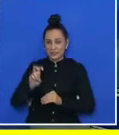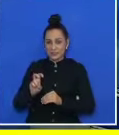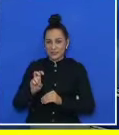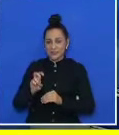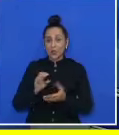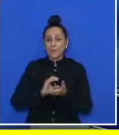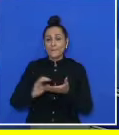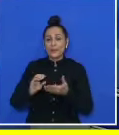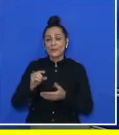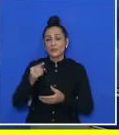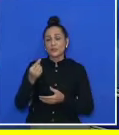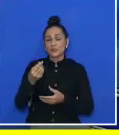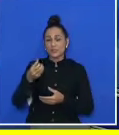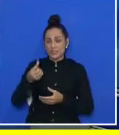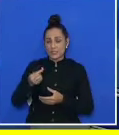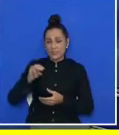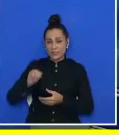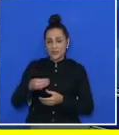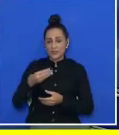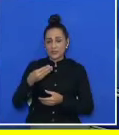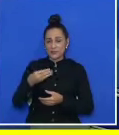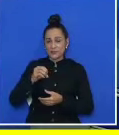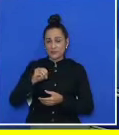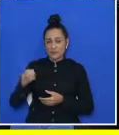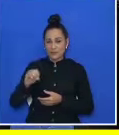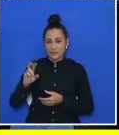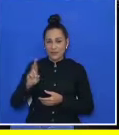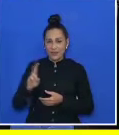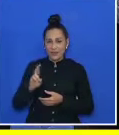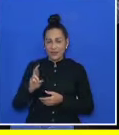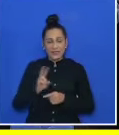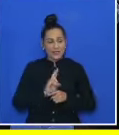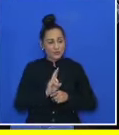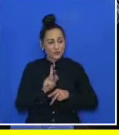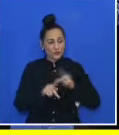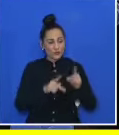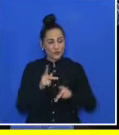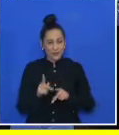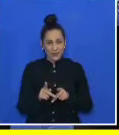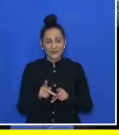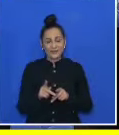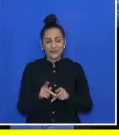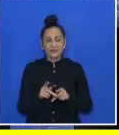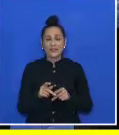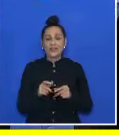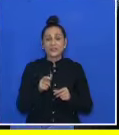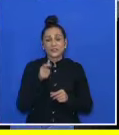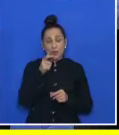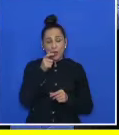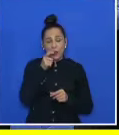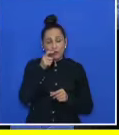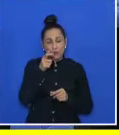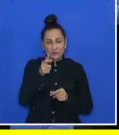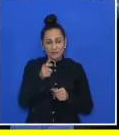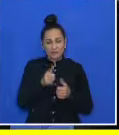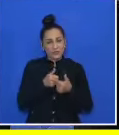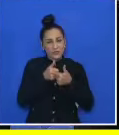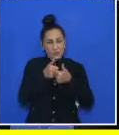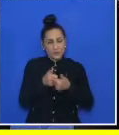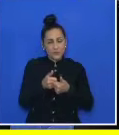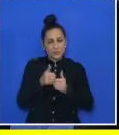de 16 milhões e 300 mil reais. As auditoras, aqui a Adriele e a Marliette,